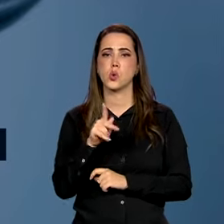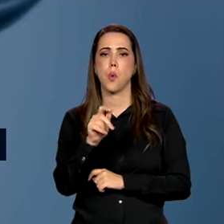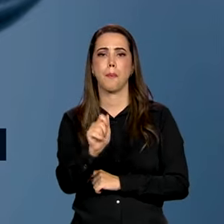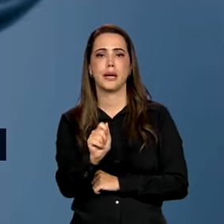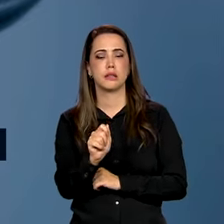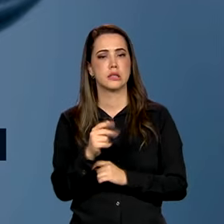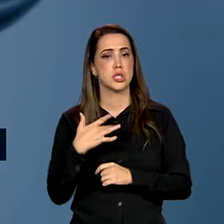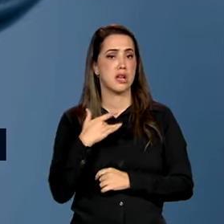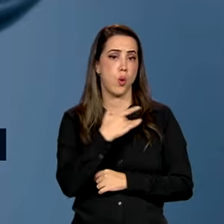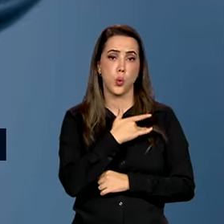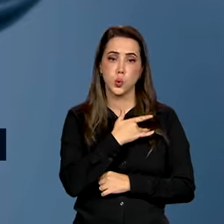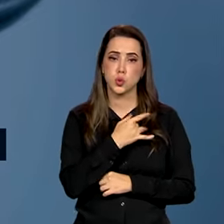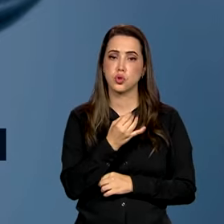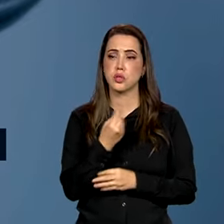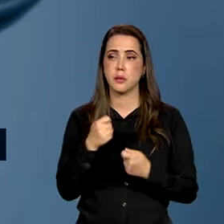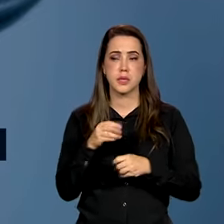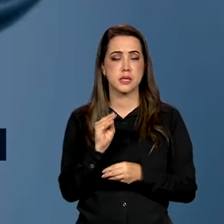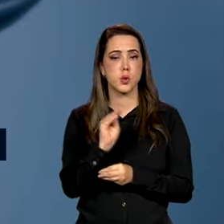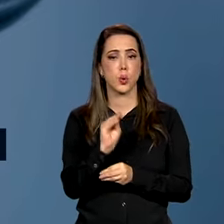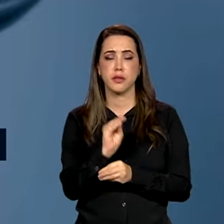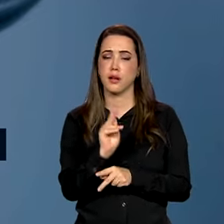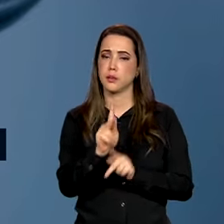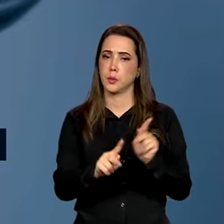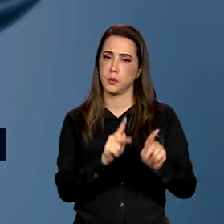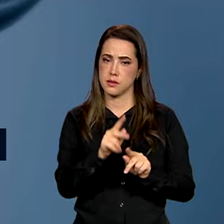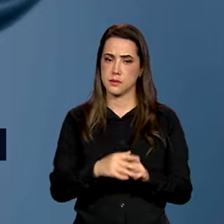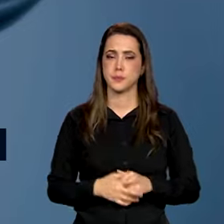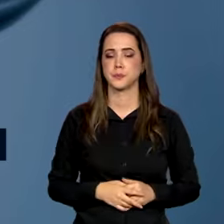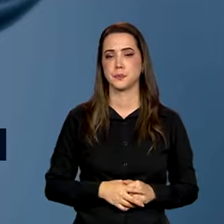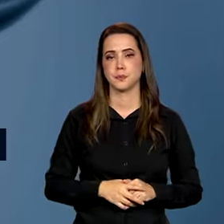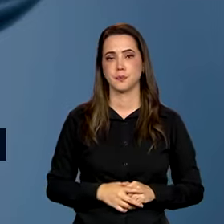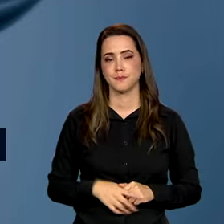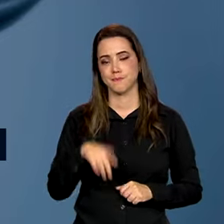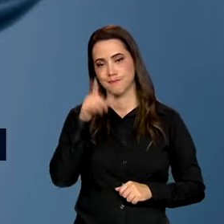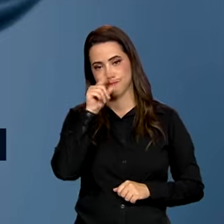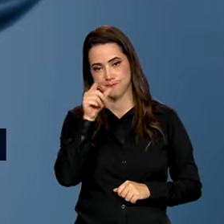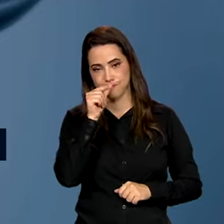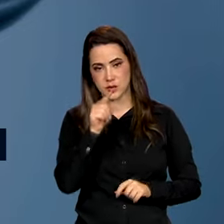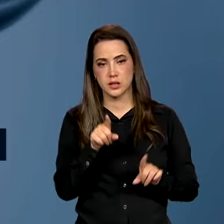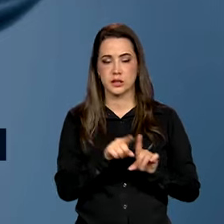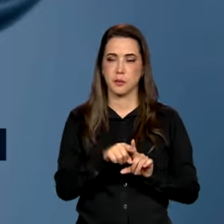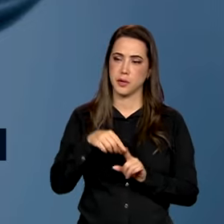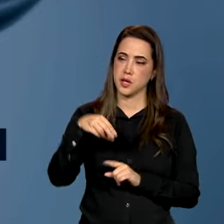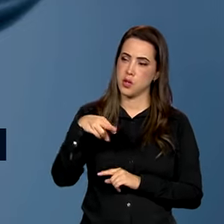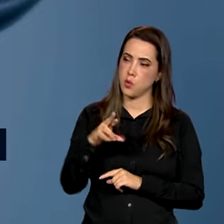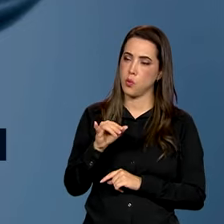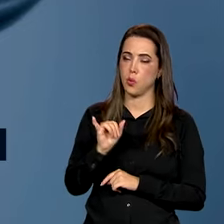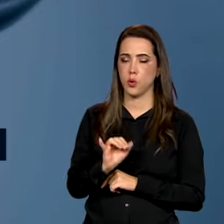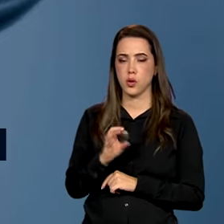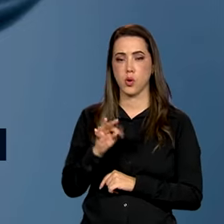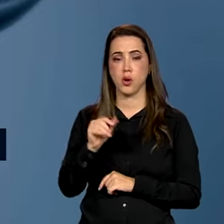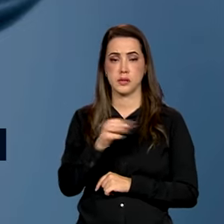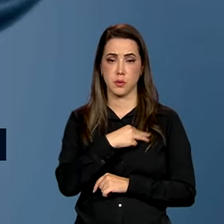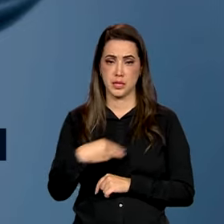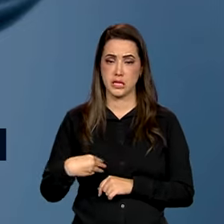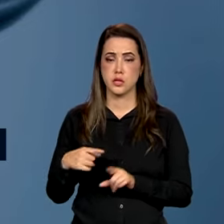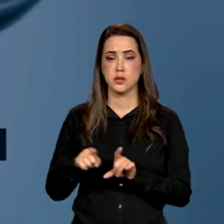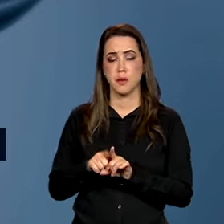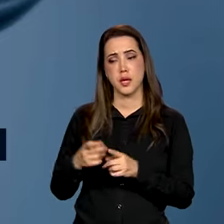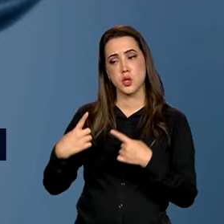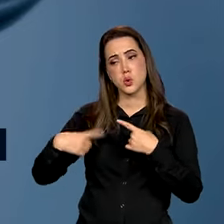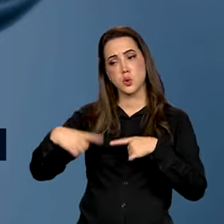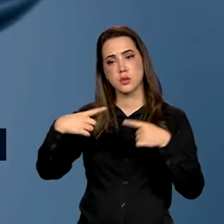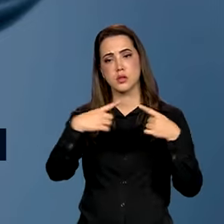que precisam atender a população Geraldo Alckmin e Rui Costa participaram da abertura do fórum de